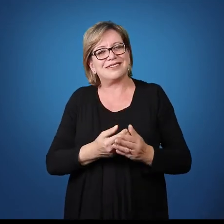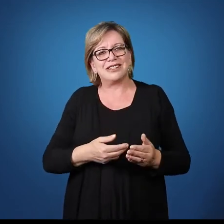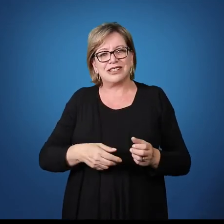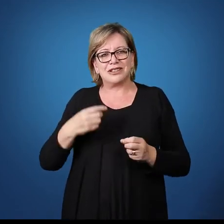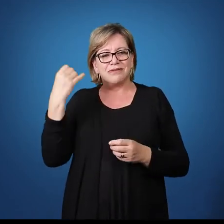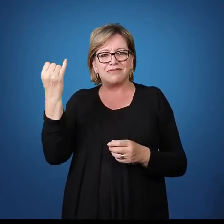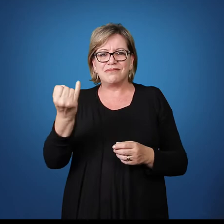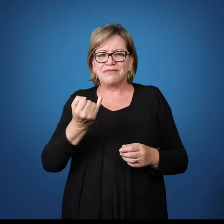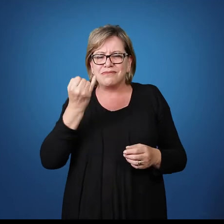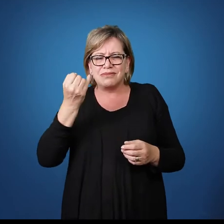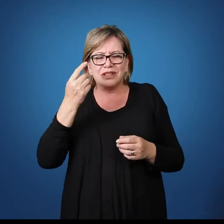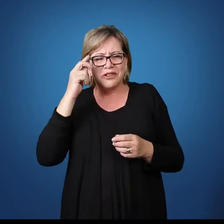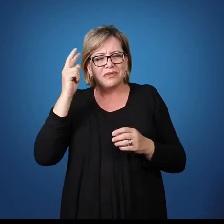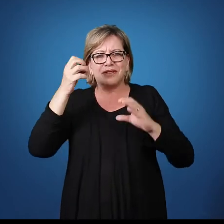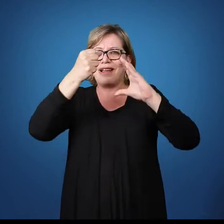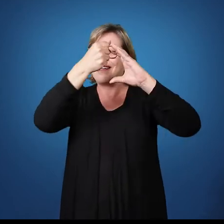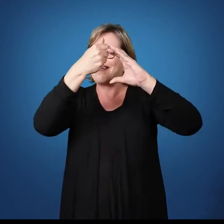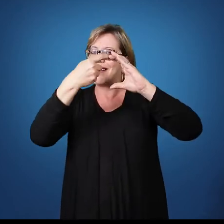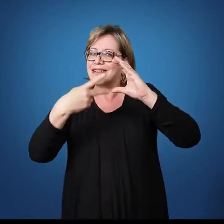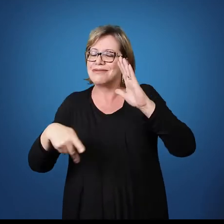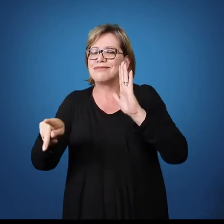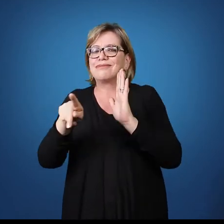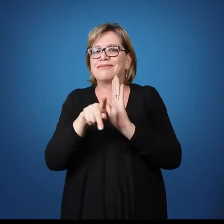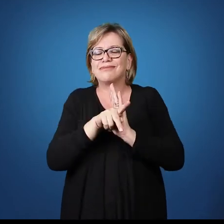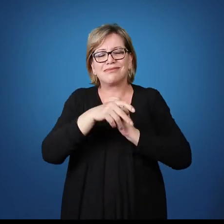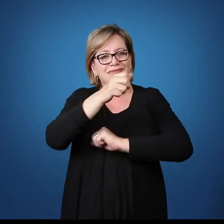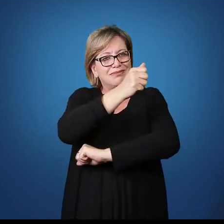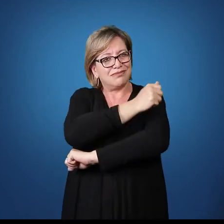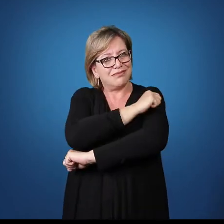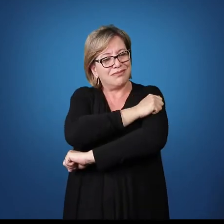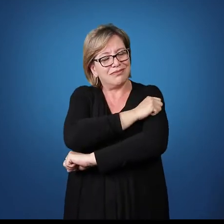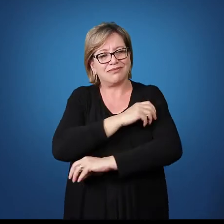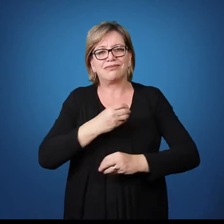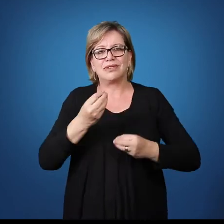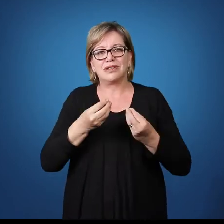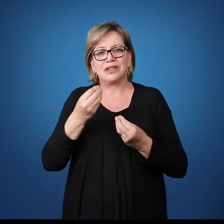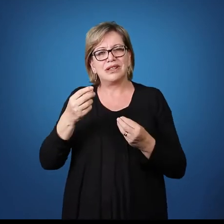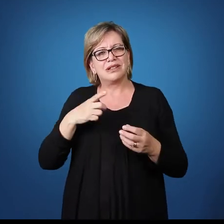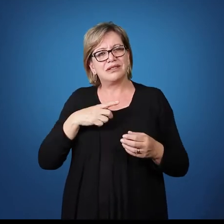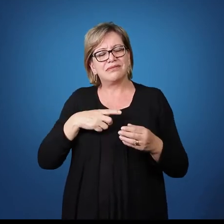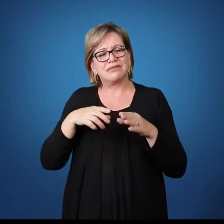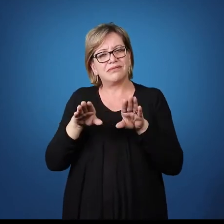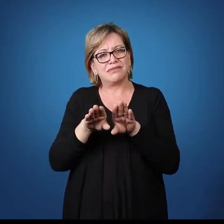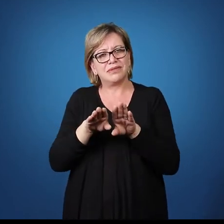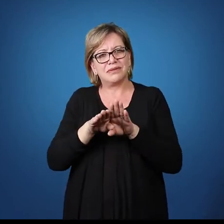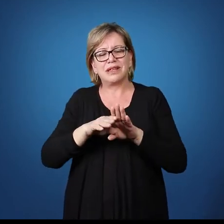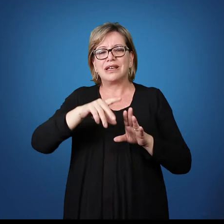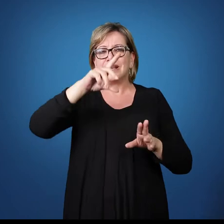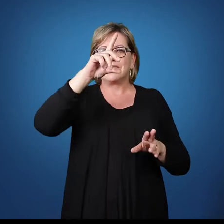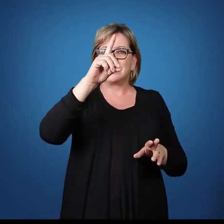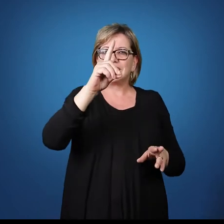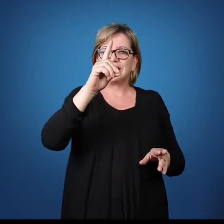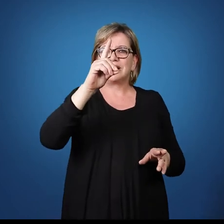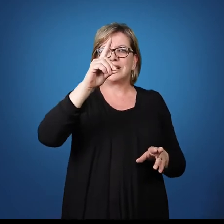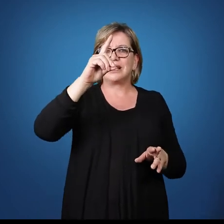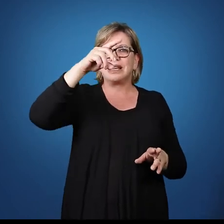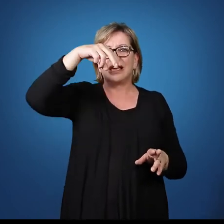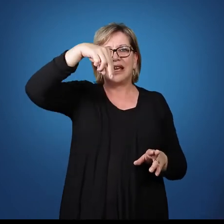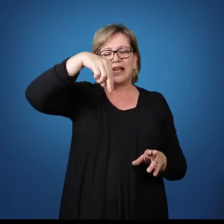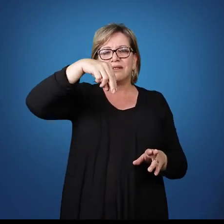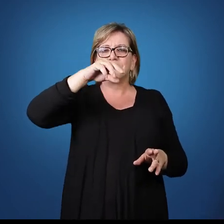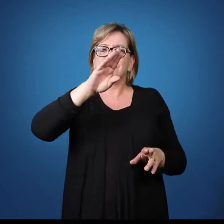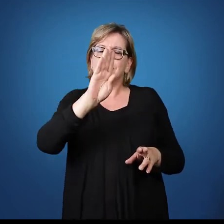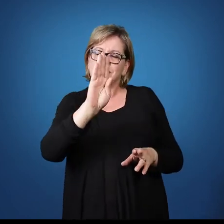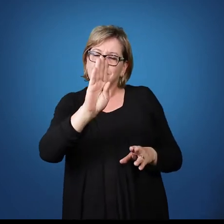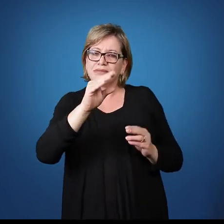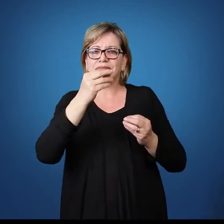considere-se as características específicas desses alunos. Nós temos também as diretrizes nacionais para a educação